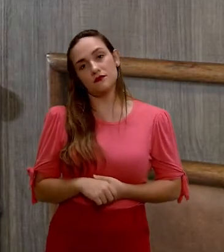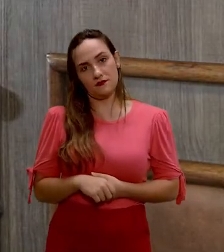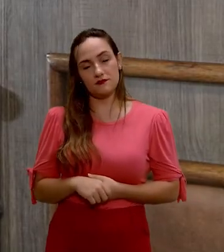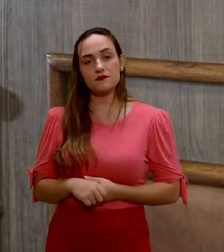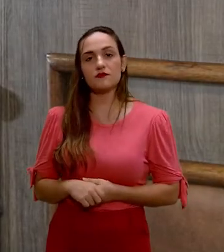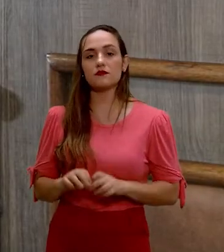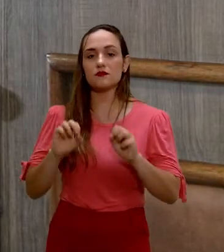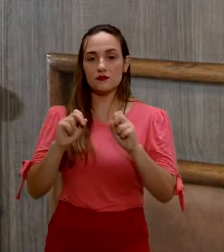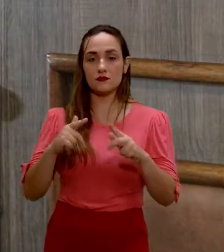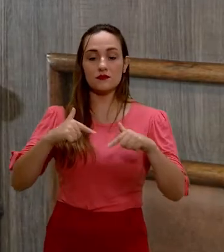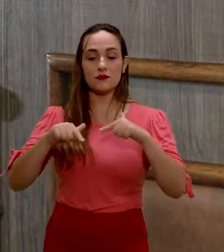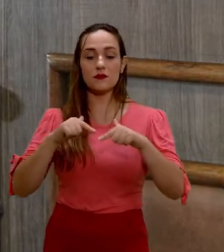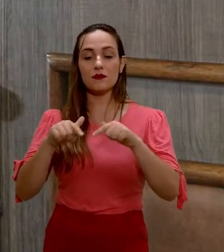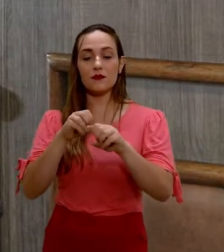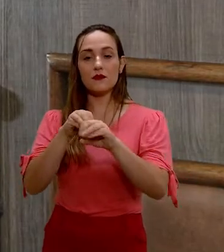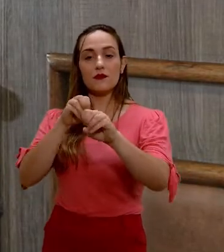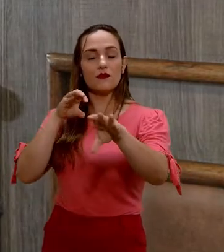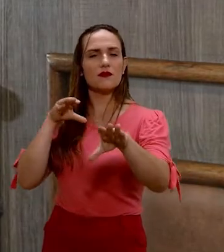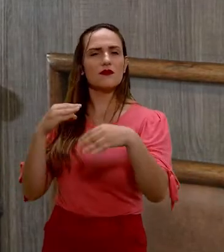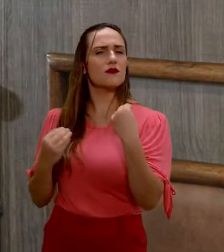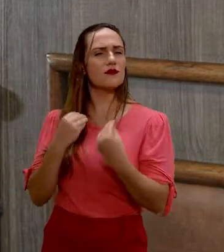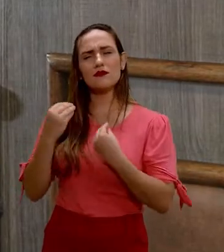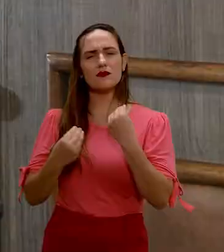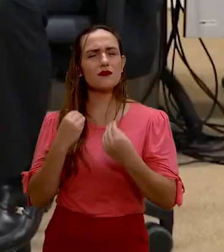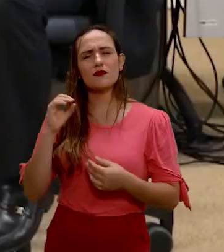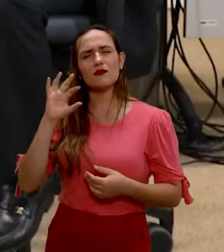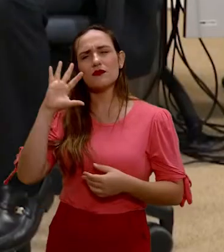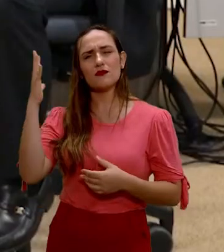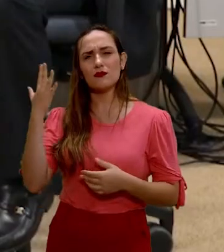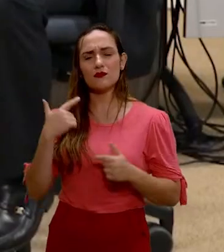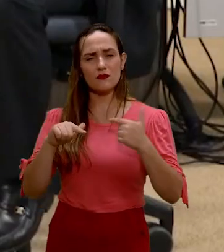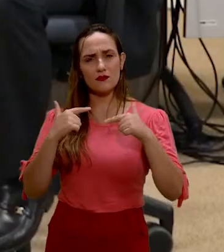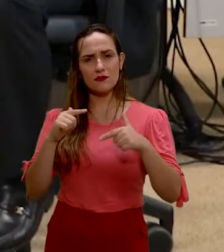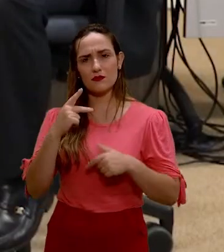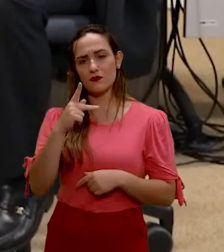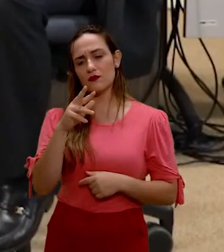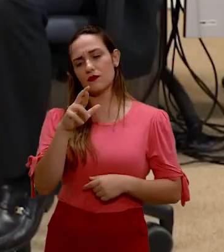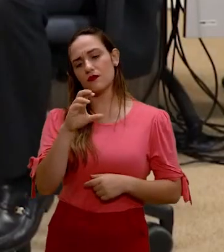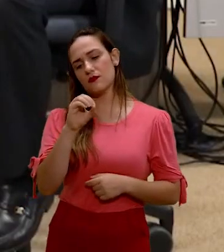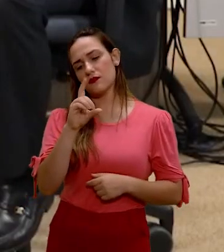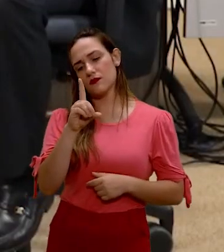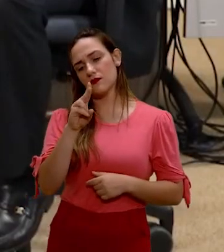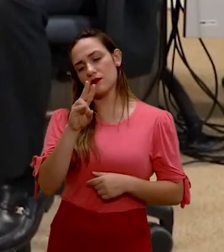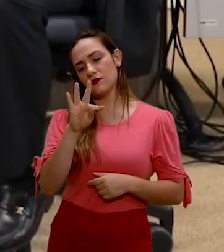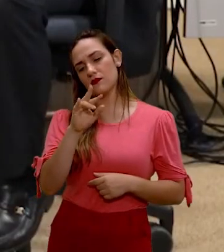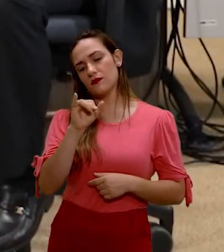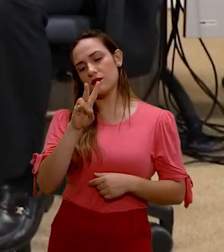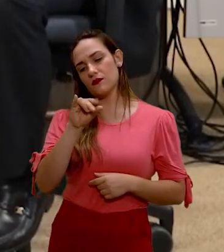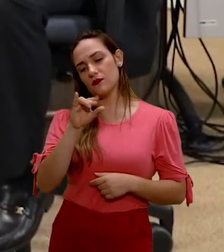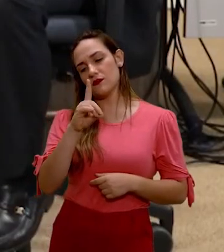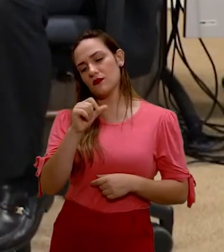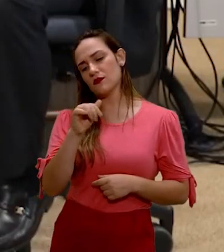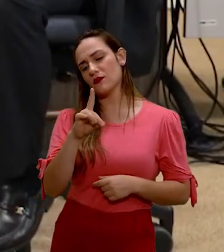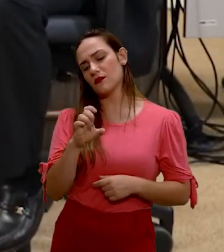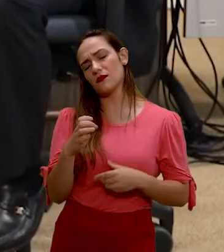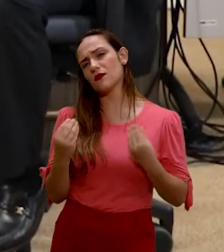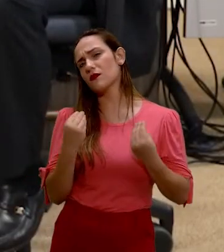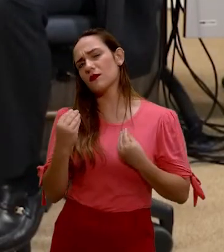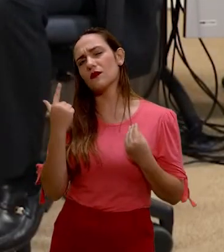E em relação ao trabalho remoto, doutor, como que ficou a produtividade? Então,